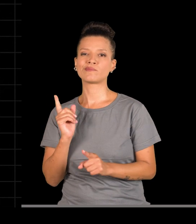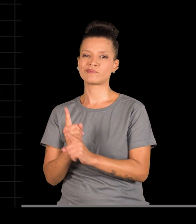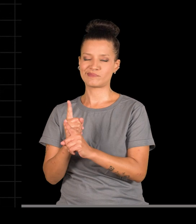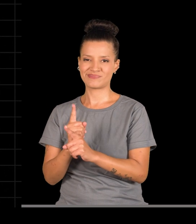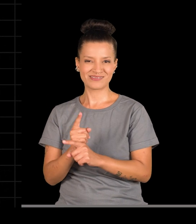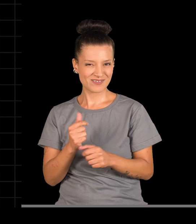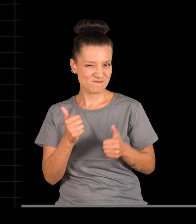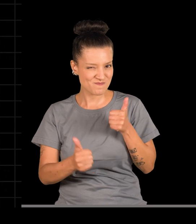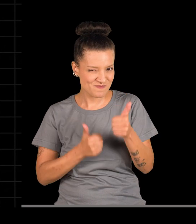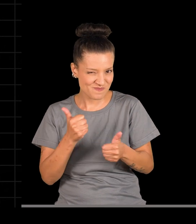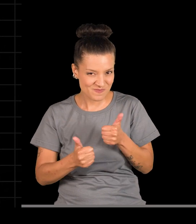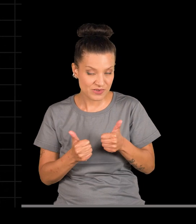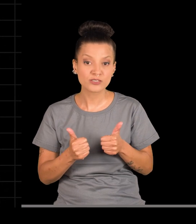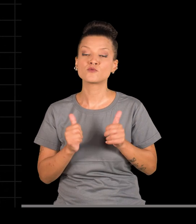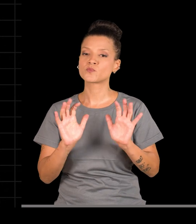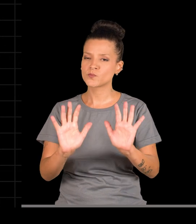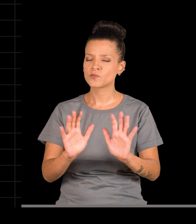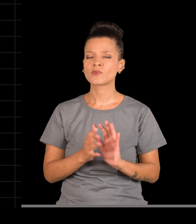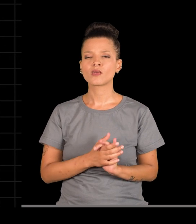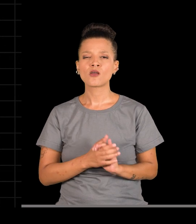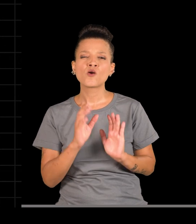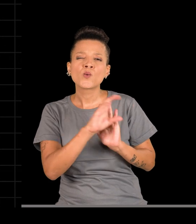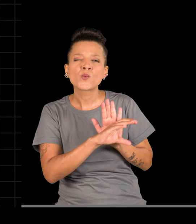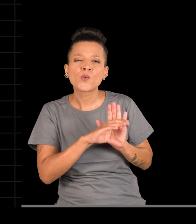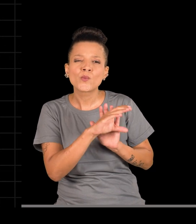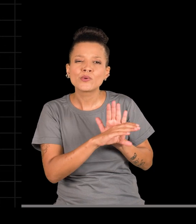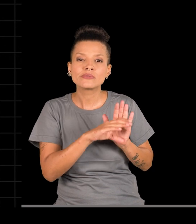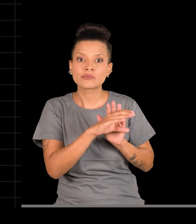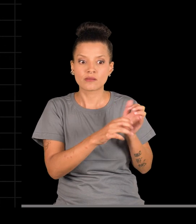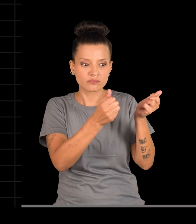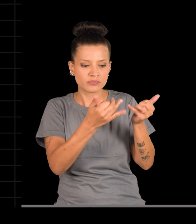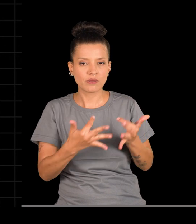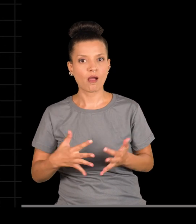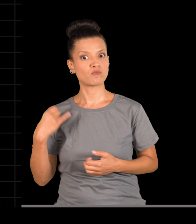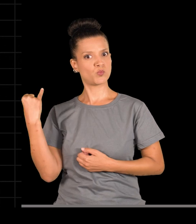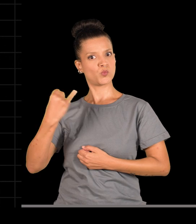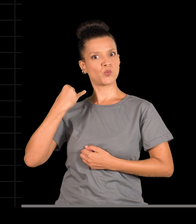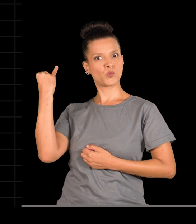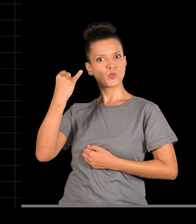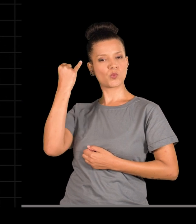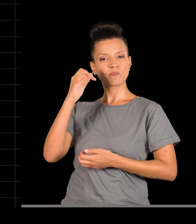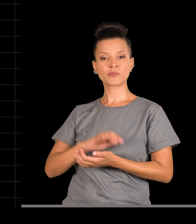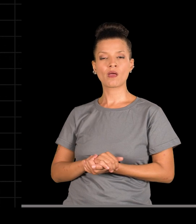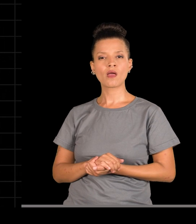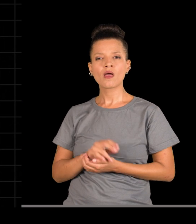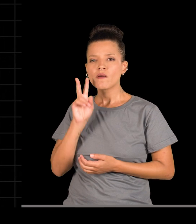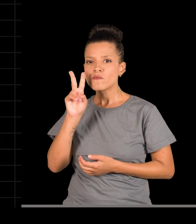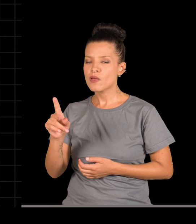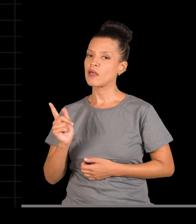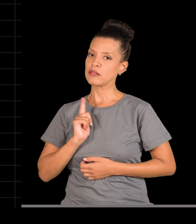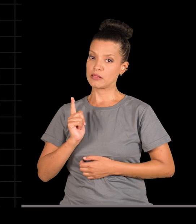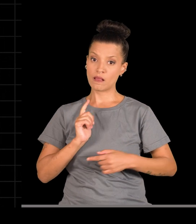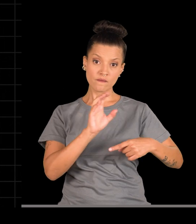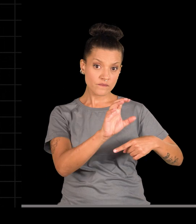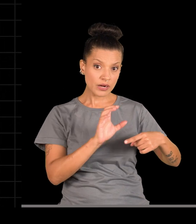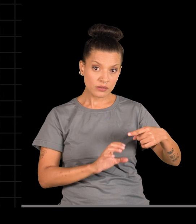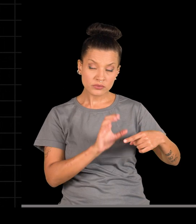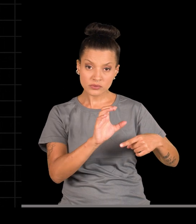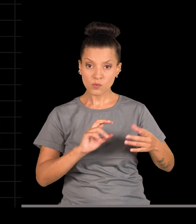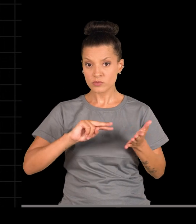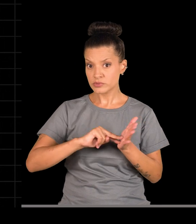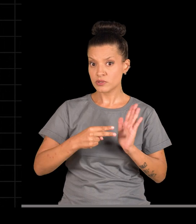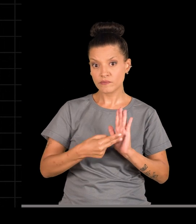frações aparentes. Tranquilo aí para você? Beleza pura. Então, depois desses conceitos iniciais todos aí, muito importantes, tá? Vamos ver